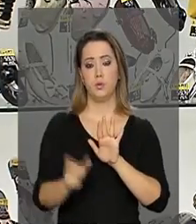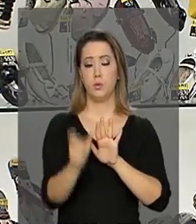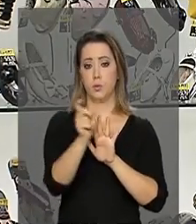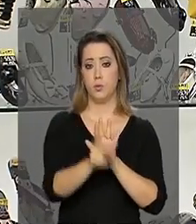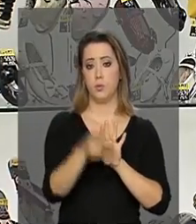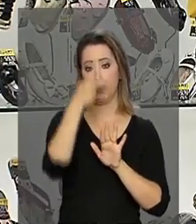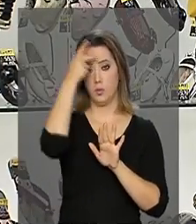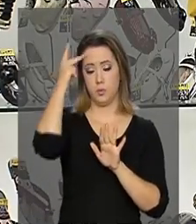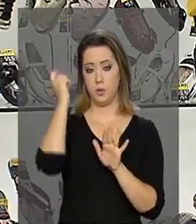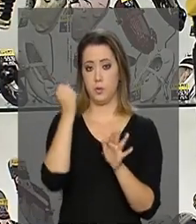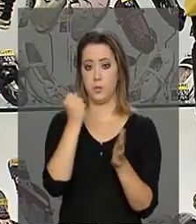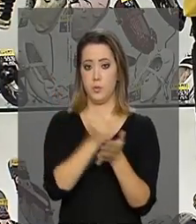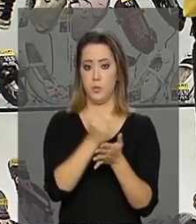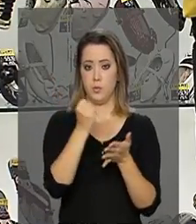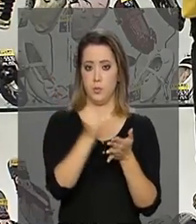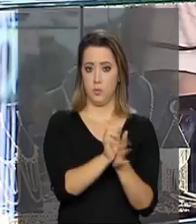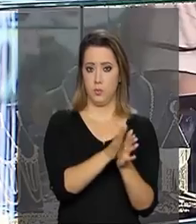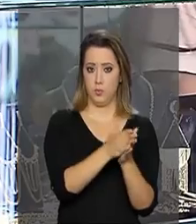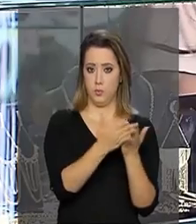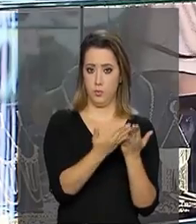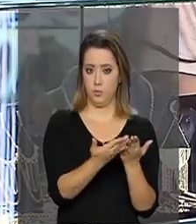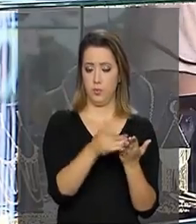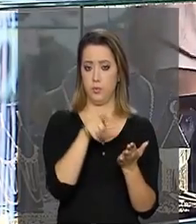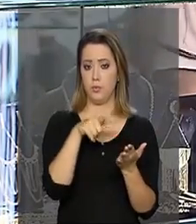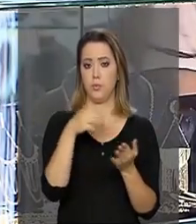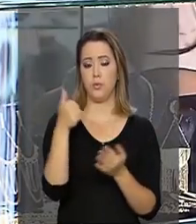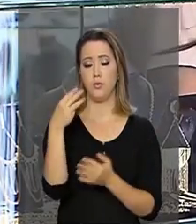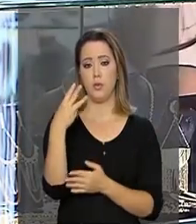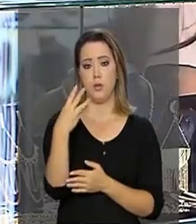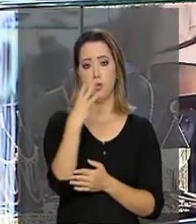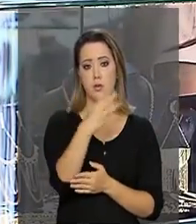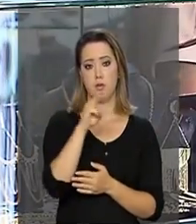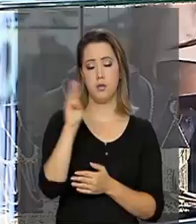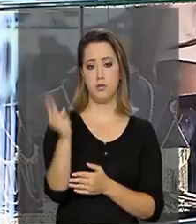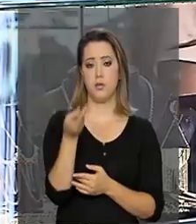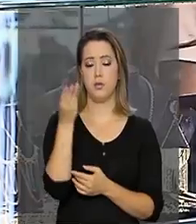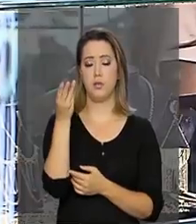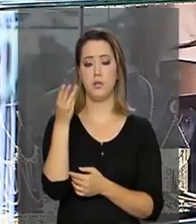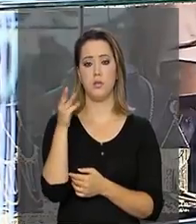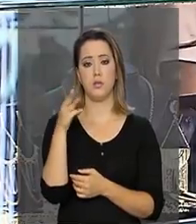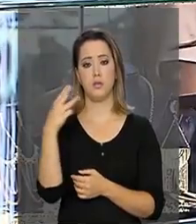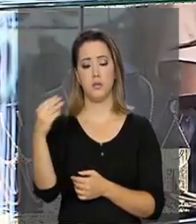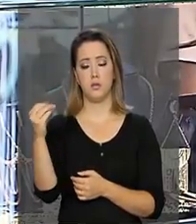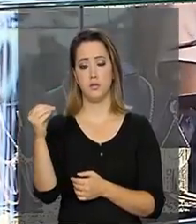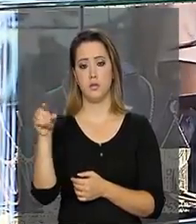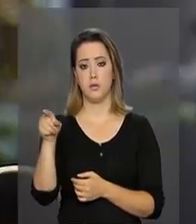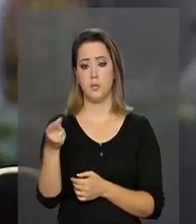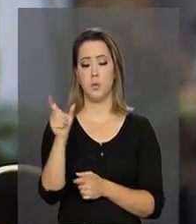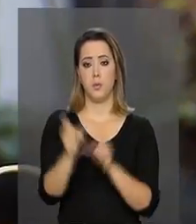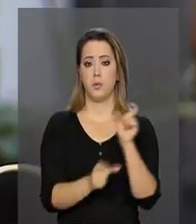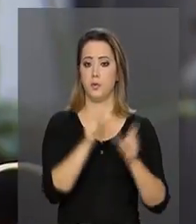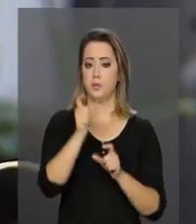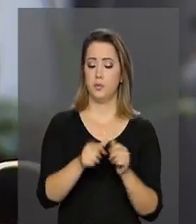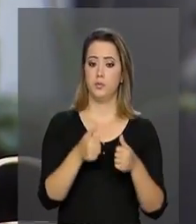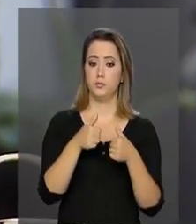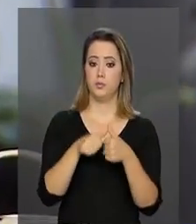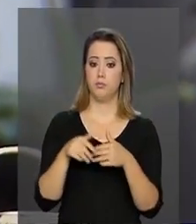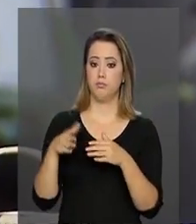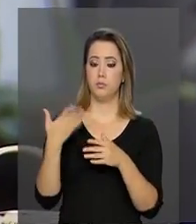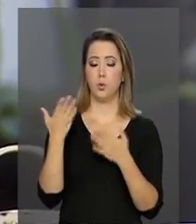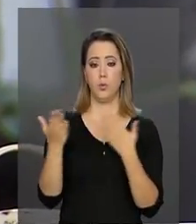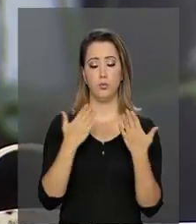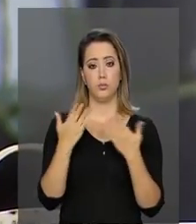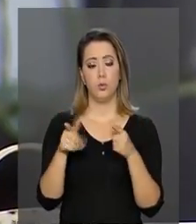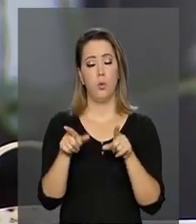Empregados com carteira assinada ficou em 33 milhões 300.000 pessoas estável em